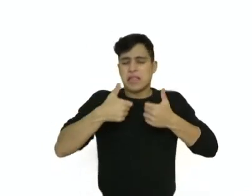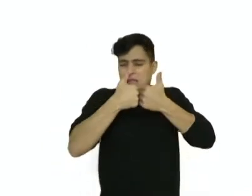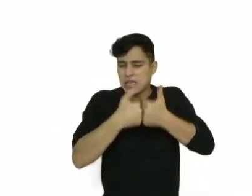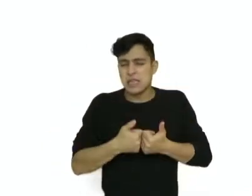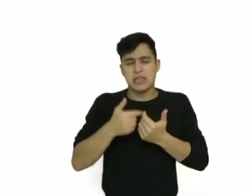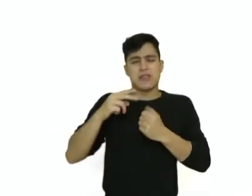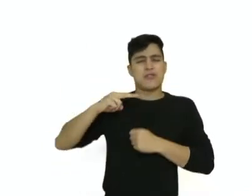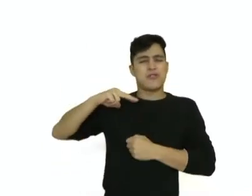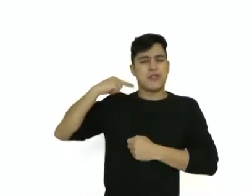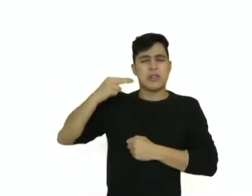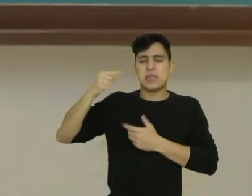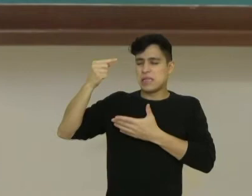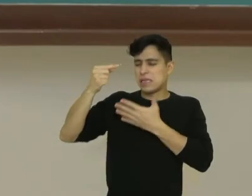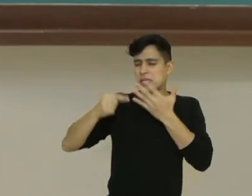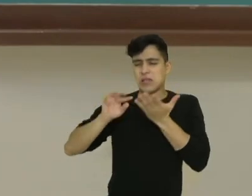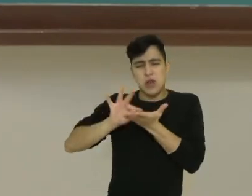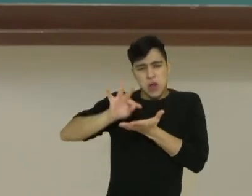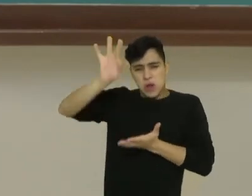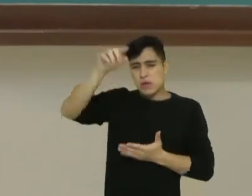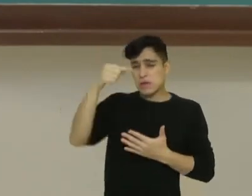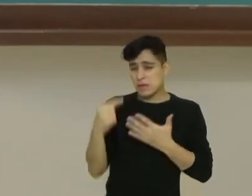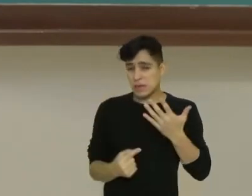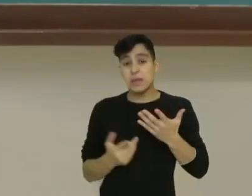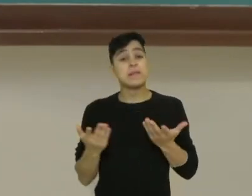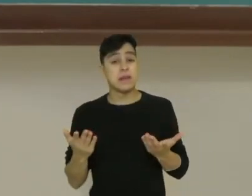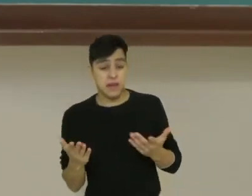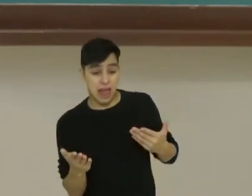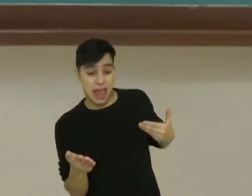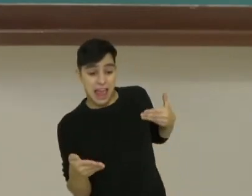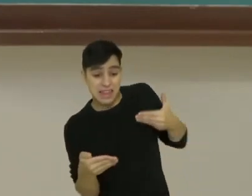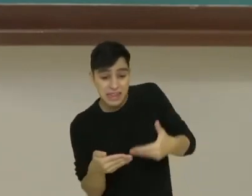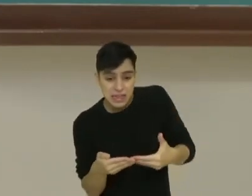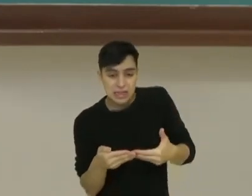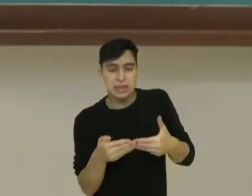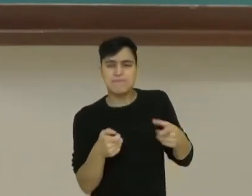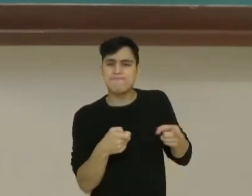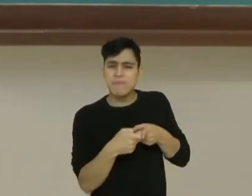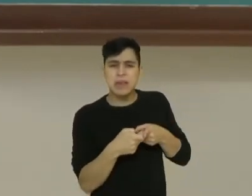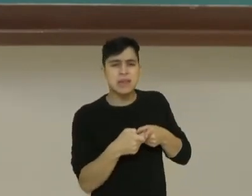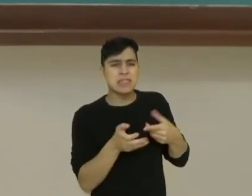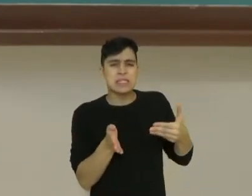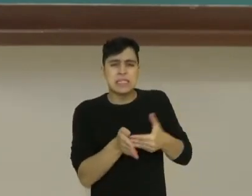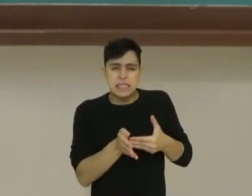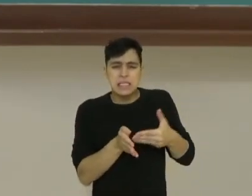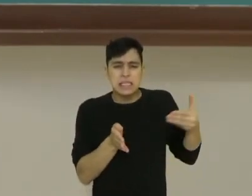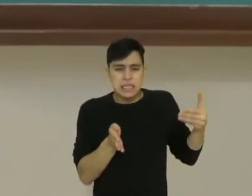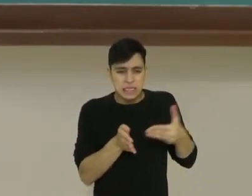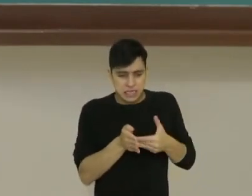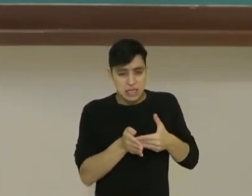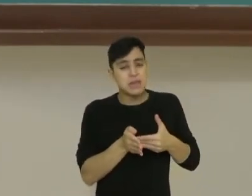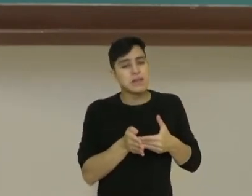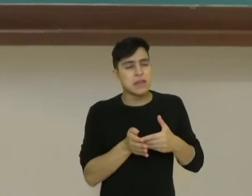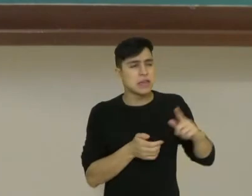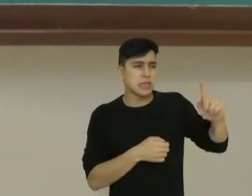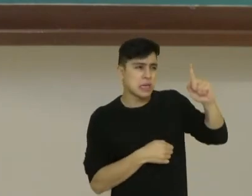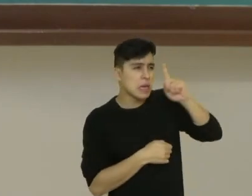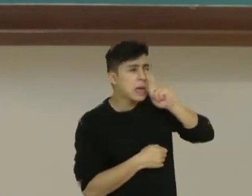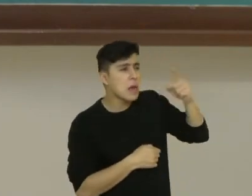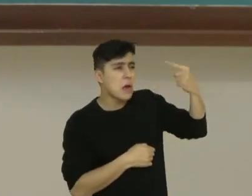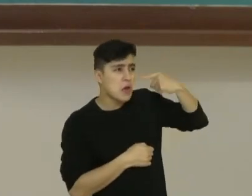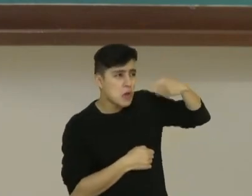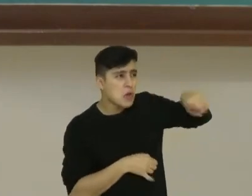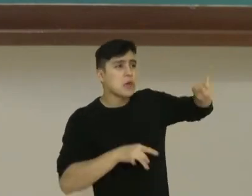teologia. Então, até aqui a medicina, por exemplo, não avançava. A partir do que os gregos tinham